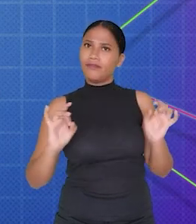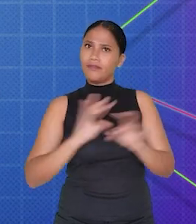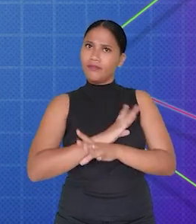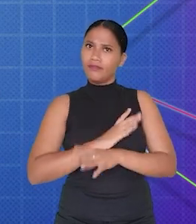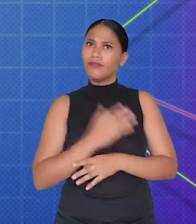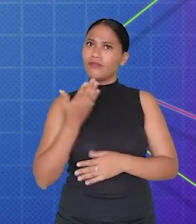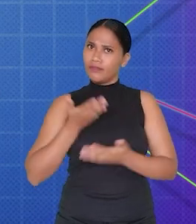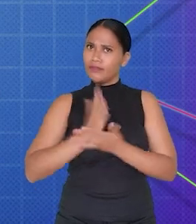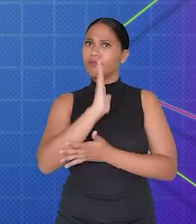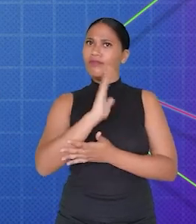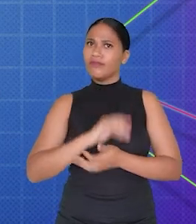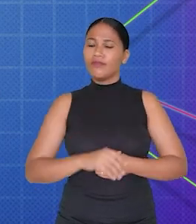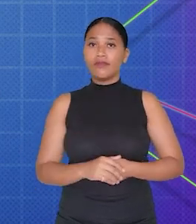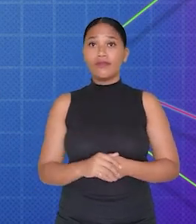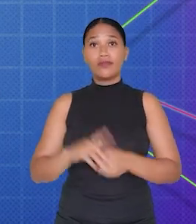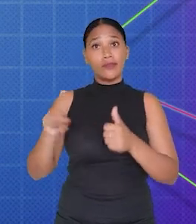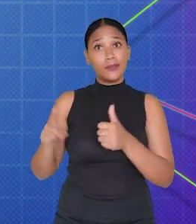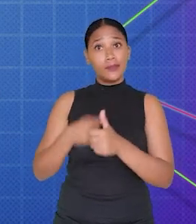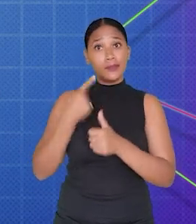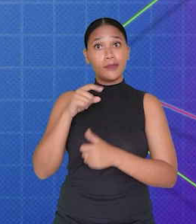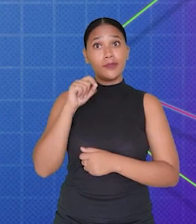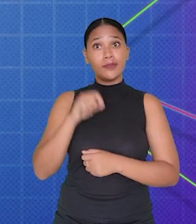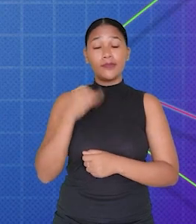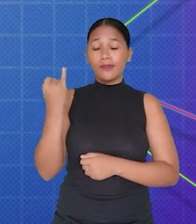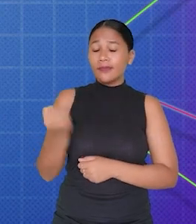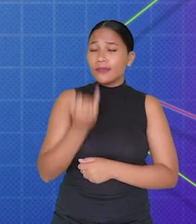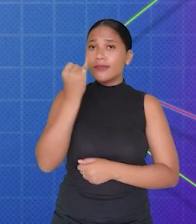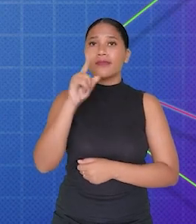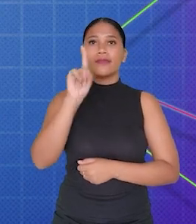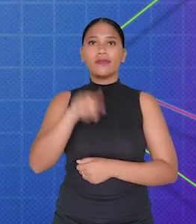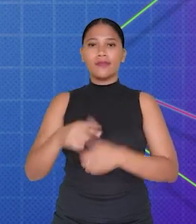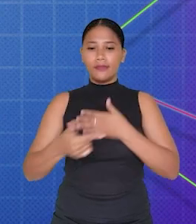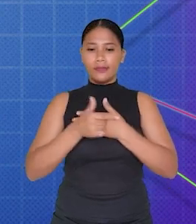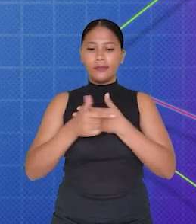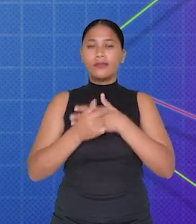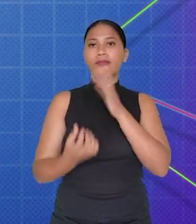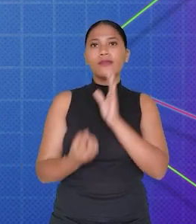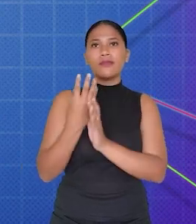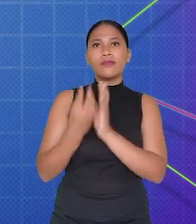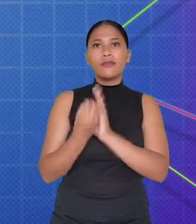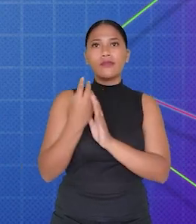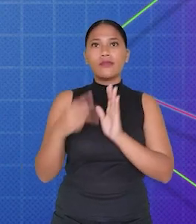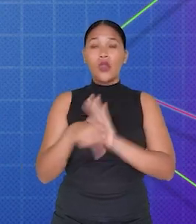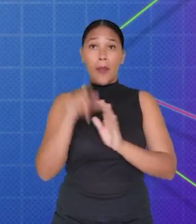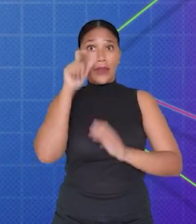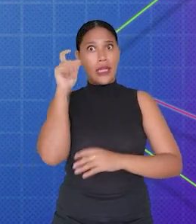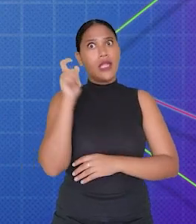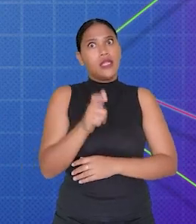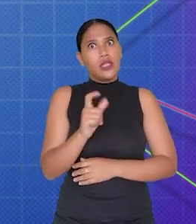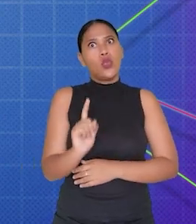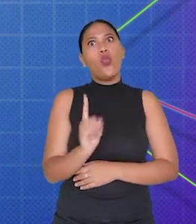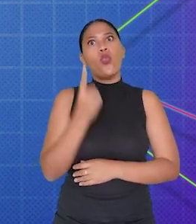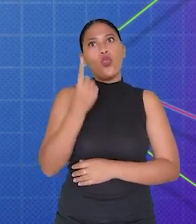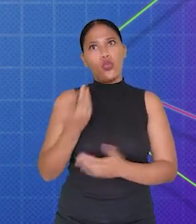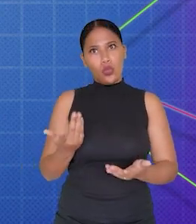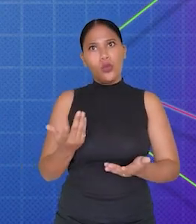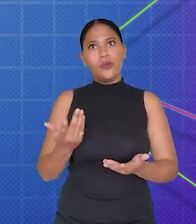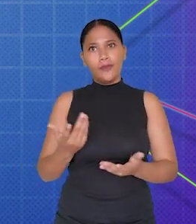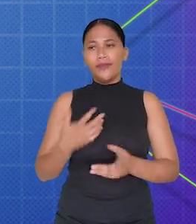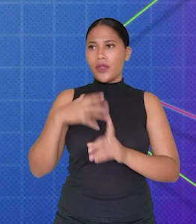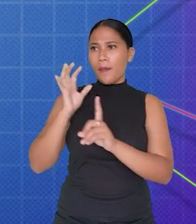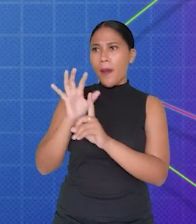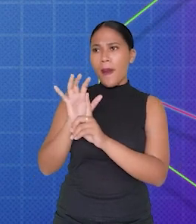eficiente e bem-sucedido. Em primeiro lugar, é fundamental que os personagens sejam criados de forma interessante e única,